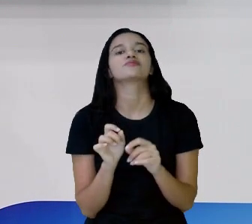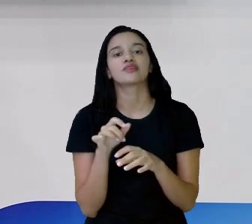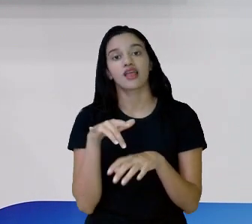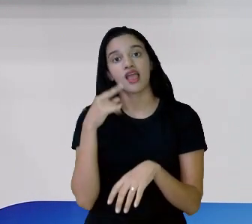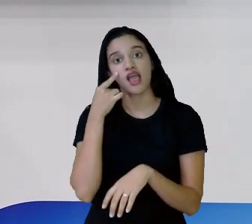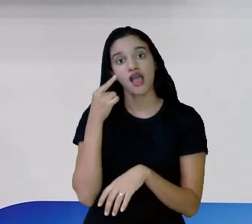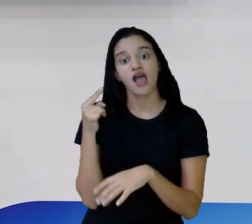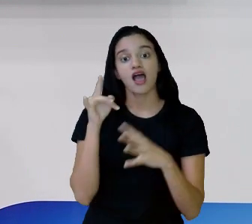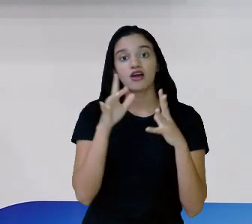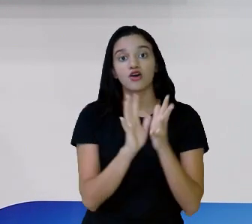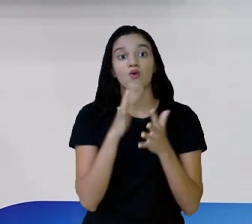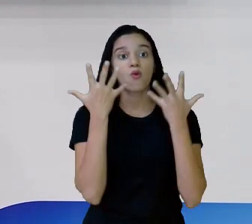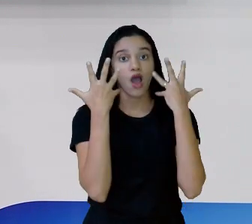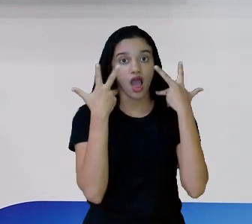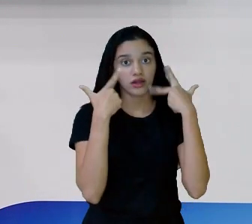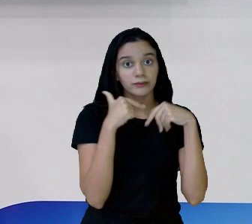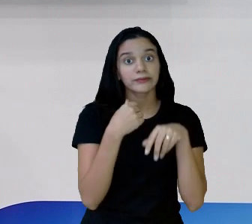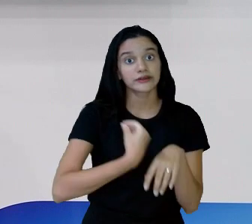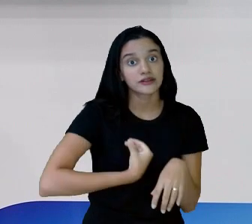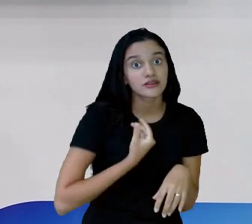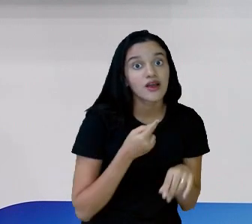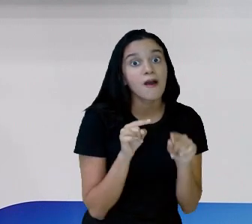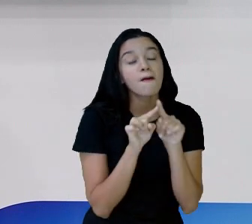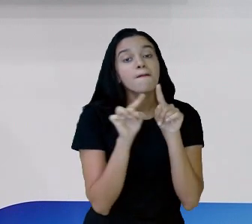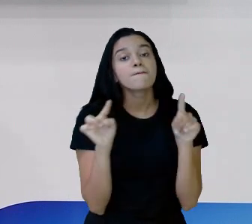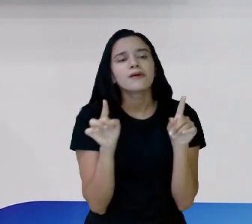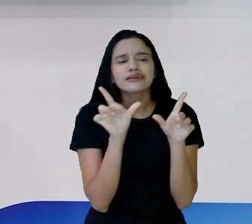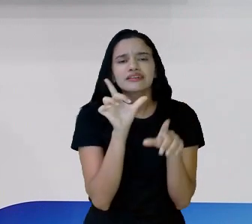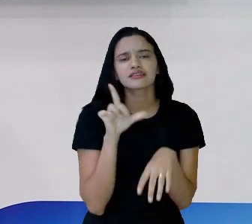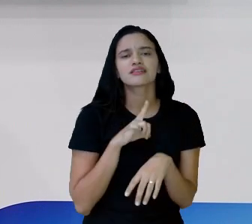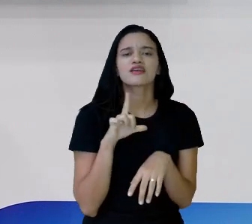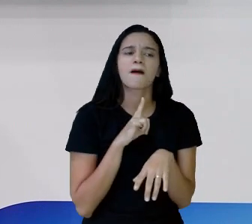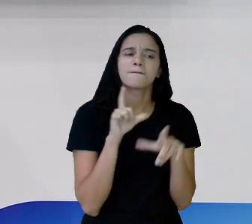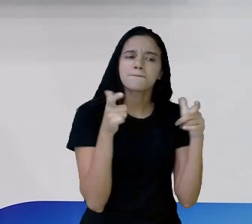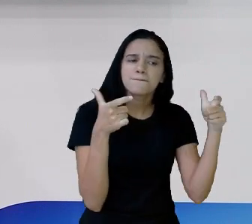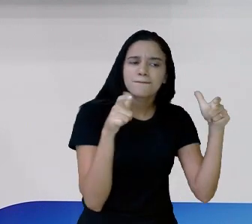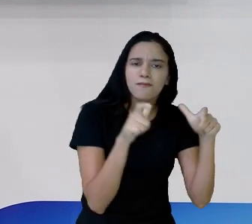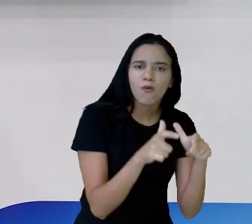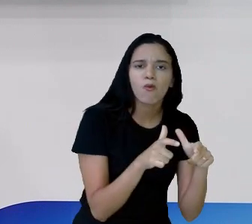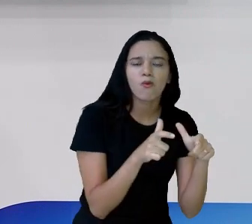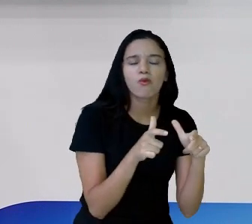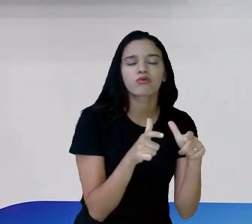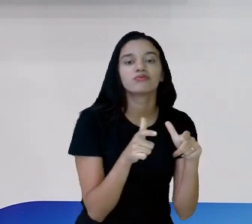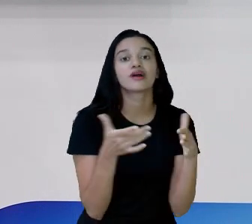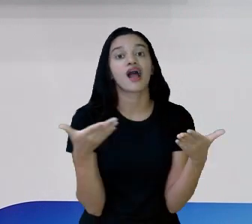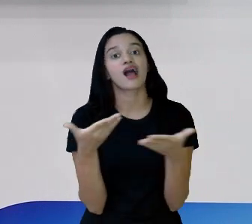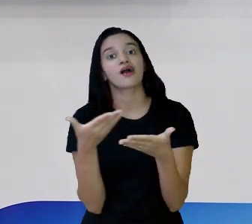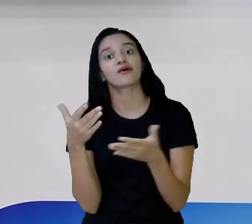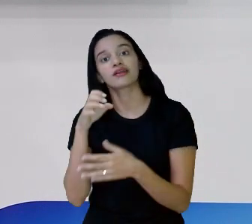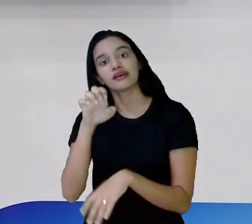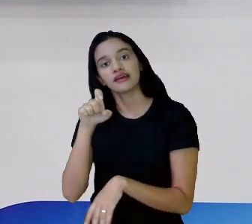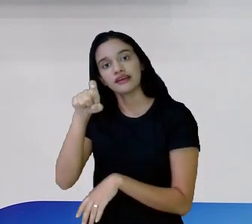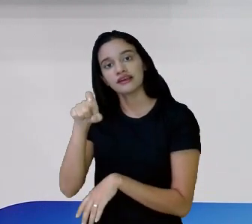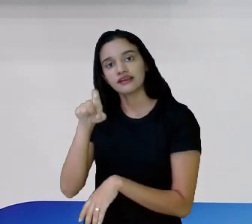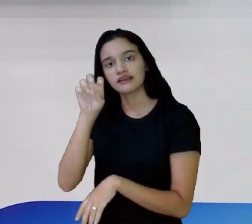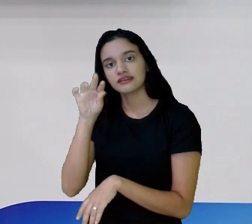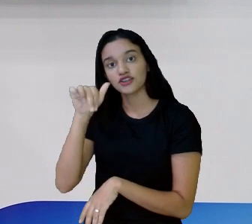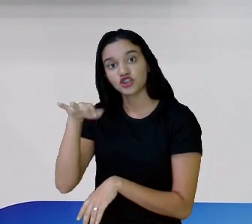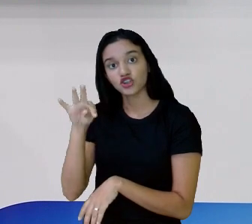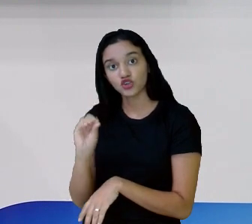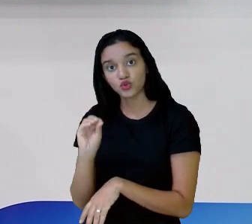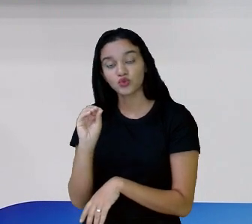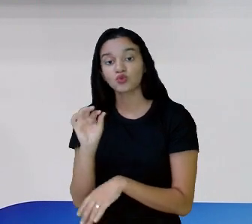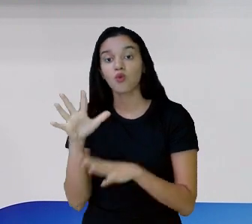é quando o animalzinho ainda existe, mas tem poucos ali da sua espécie. E extinto é quando eles